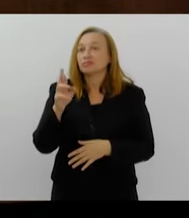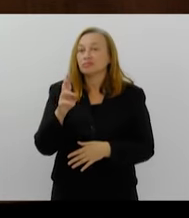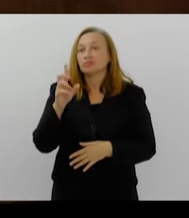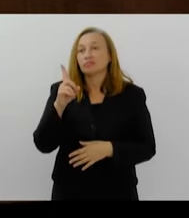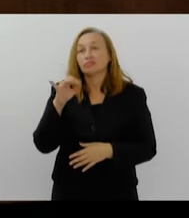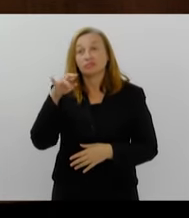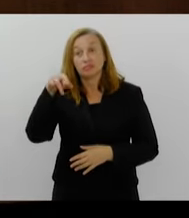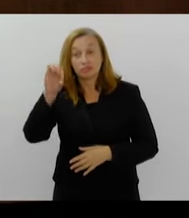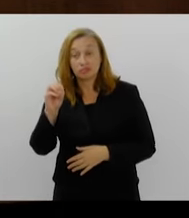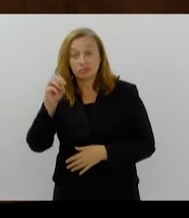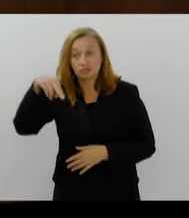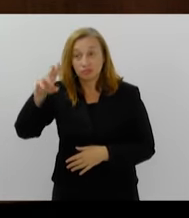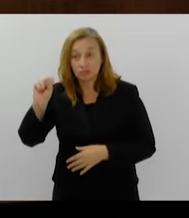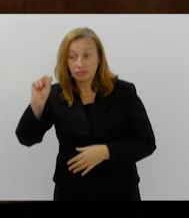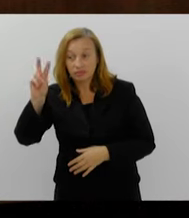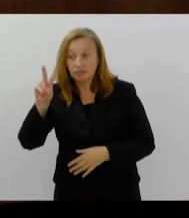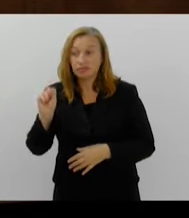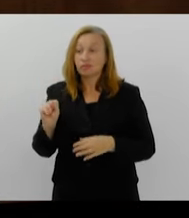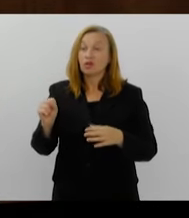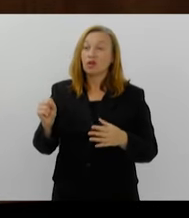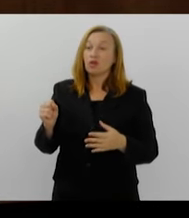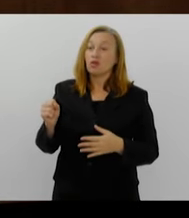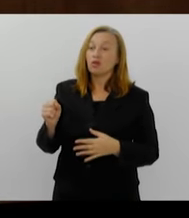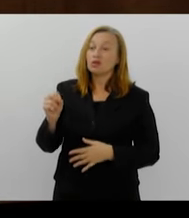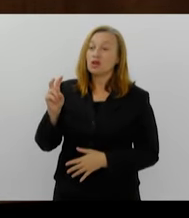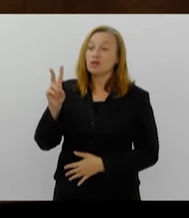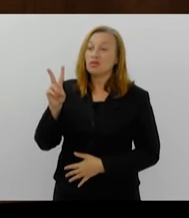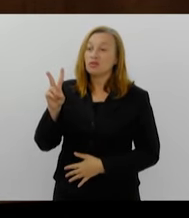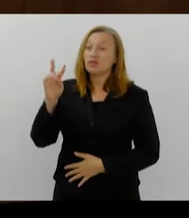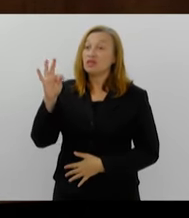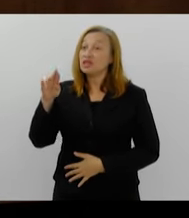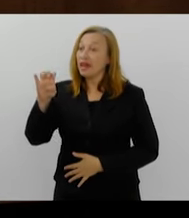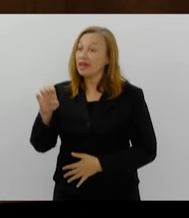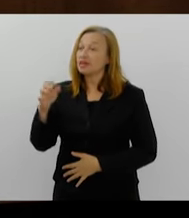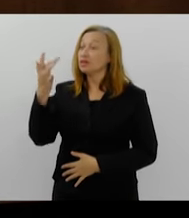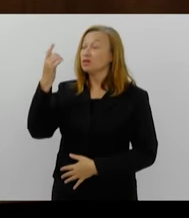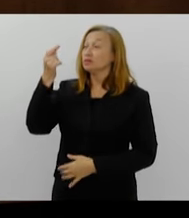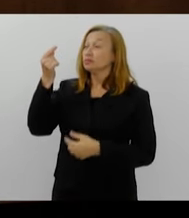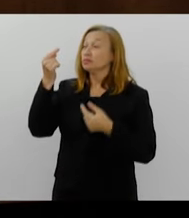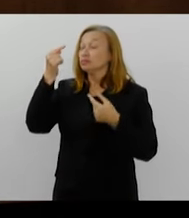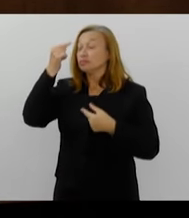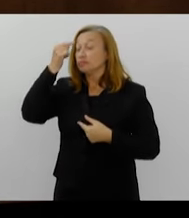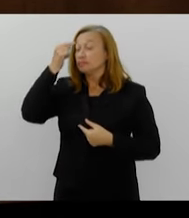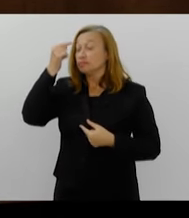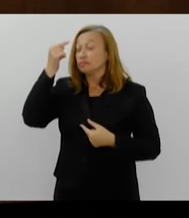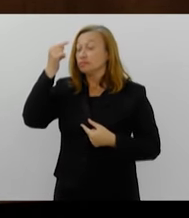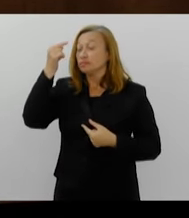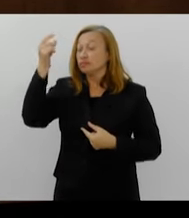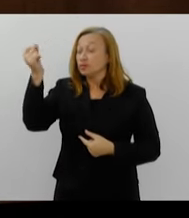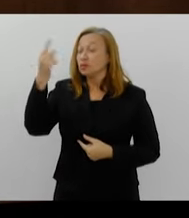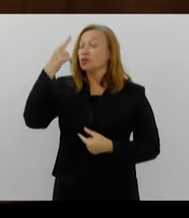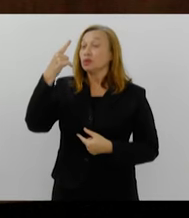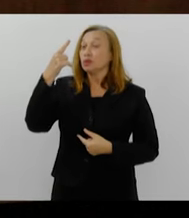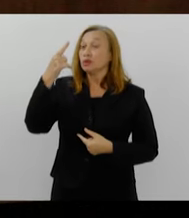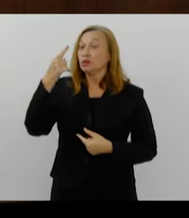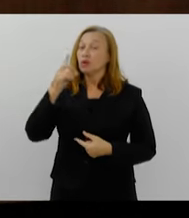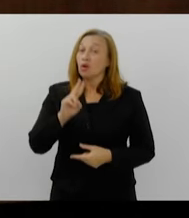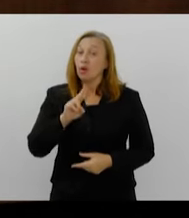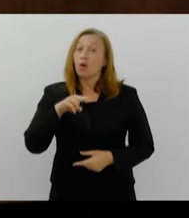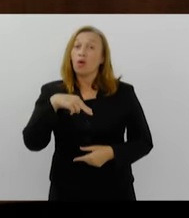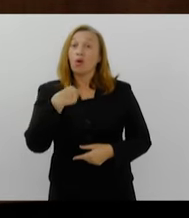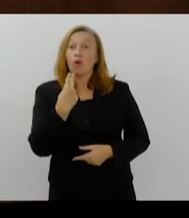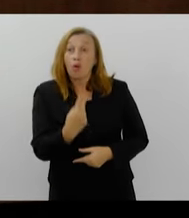equipe são videntes, porque já tinha até informativos de que isso aconteceria, ou, como eu não acredito em vidente, eu